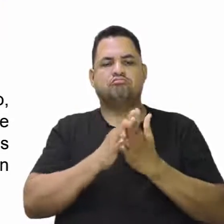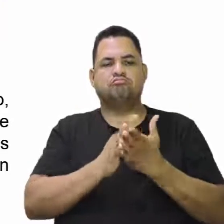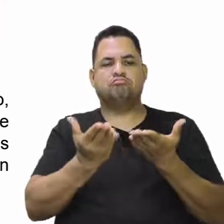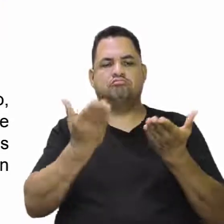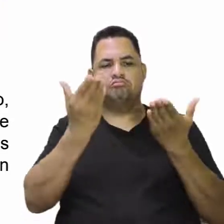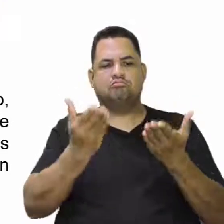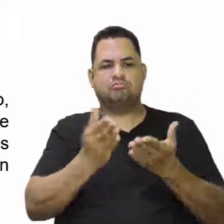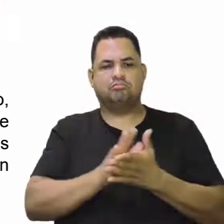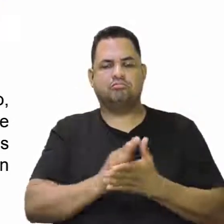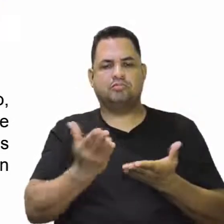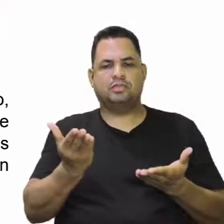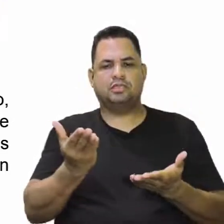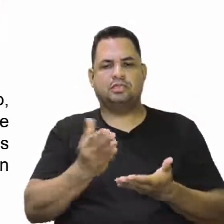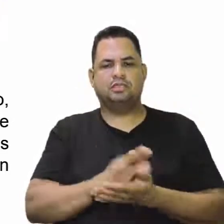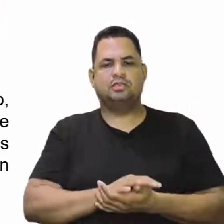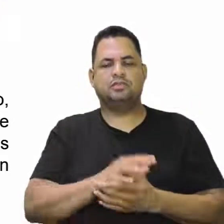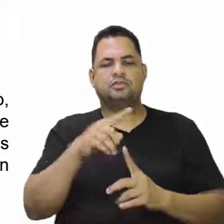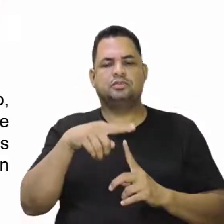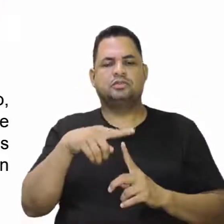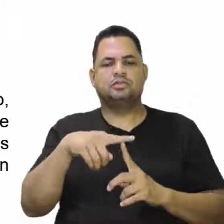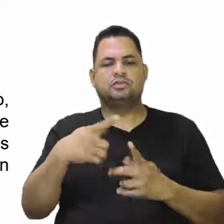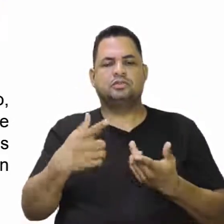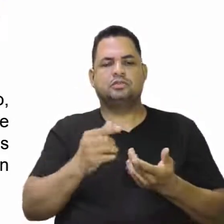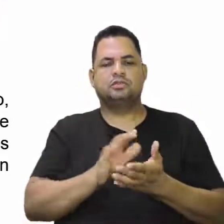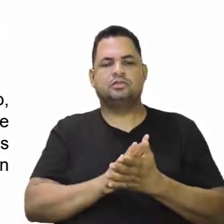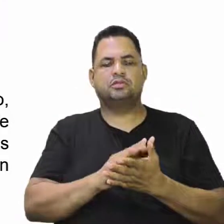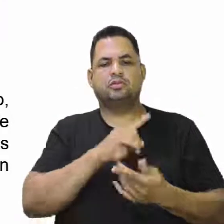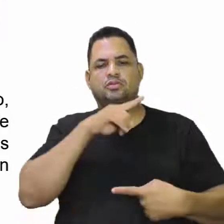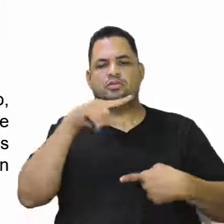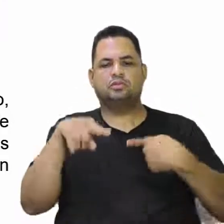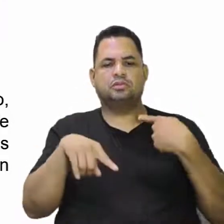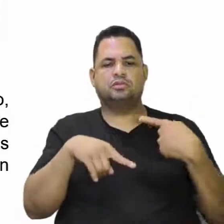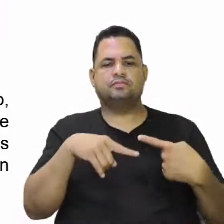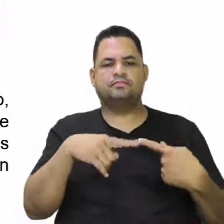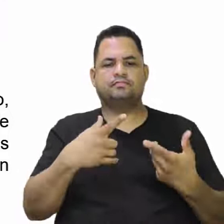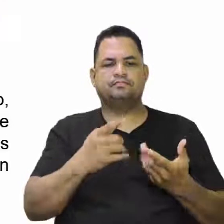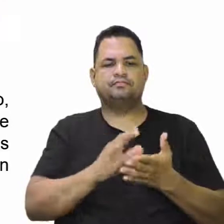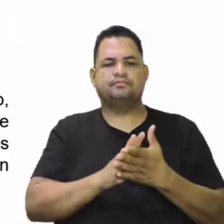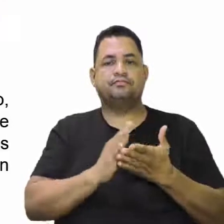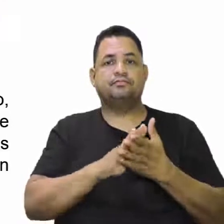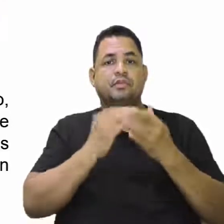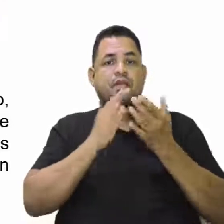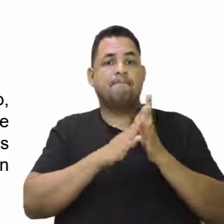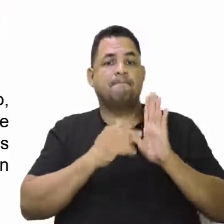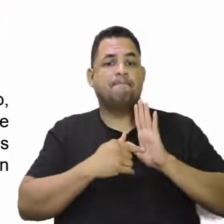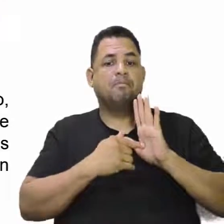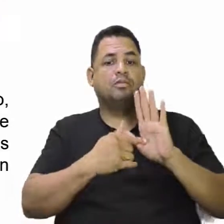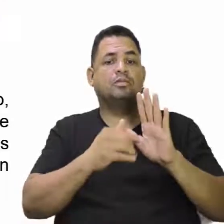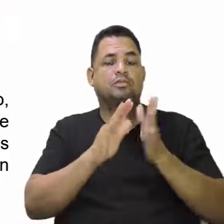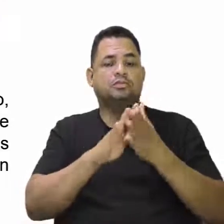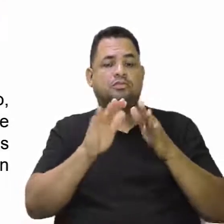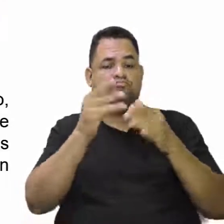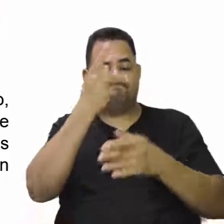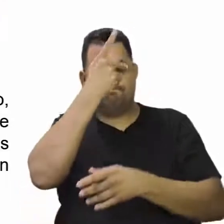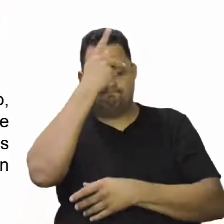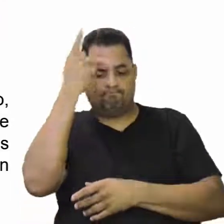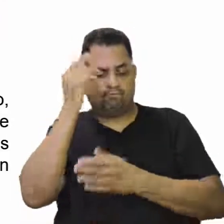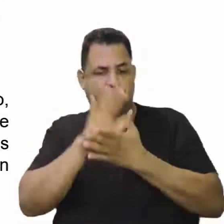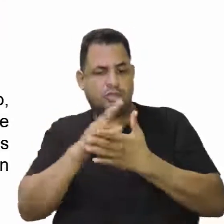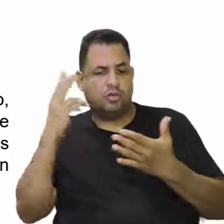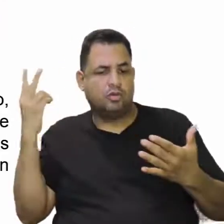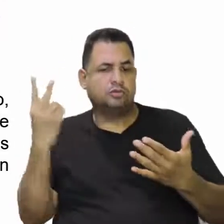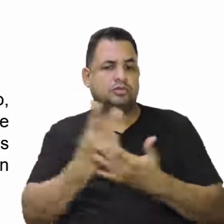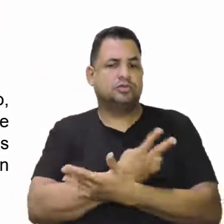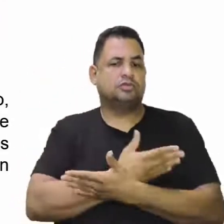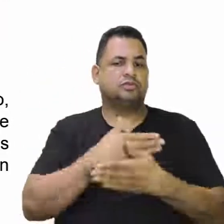diretos, como a Ilha acabou de falar, a fim de que alerte o cidadão de algumas ameaças